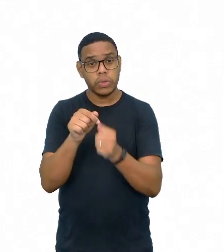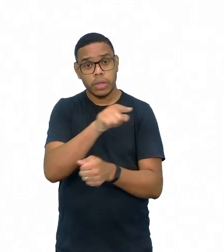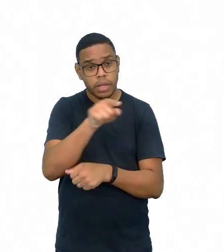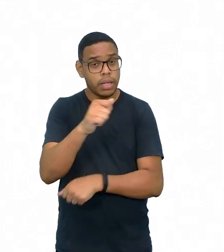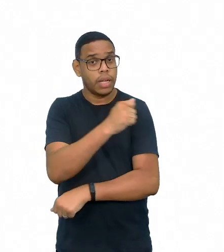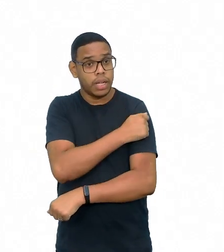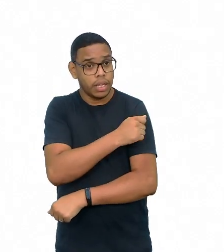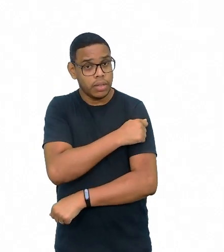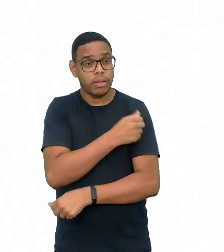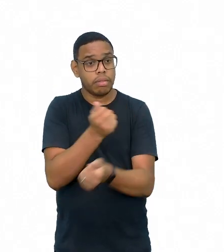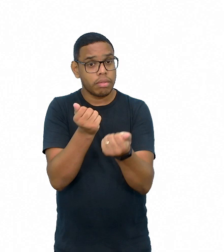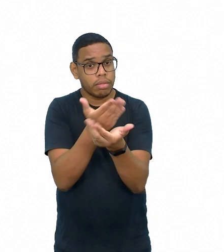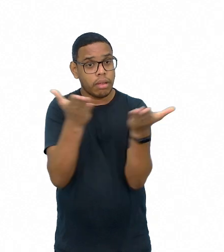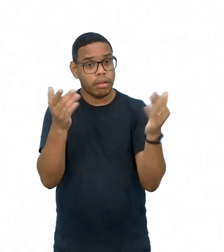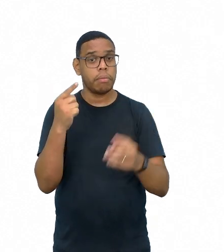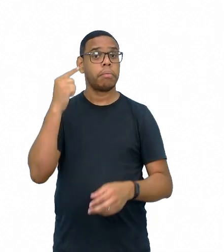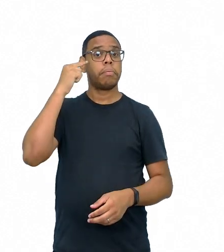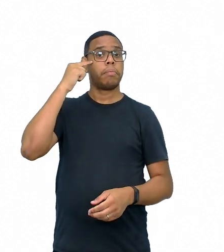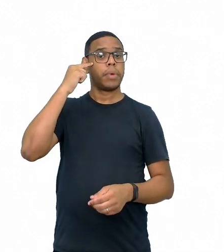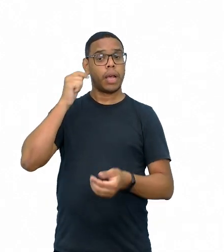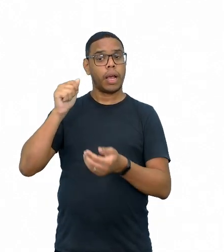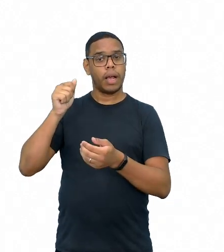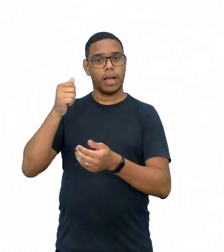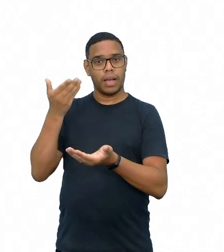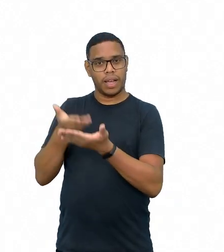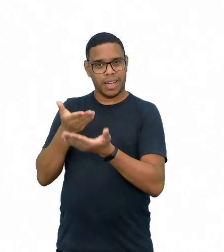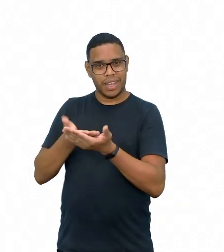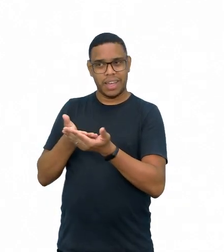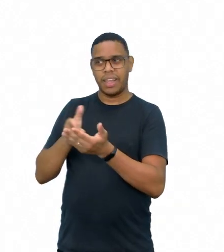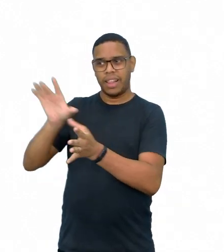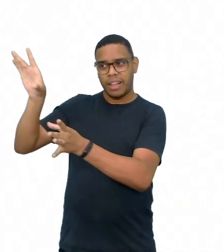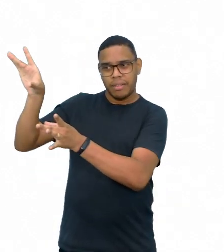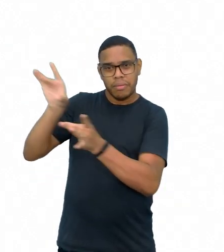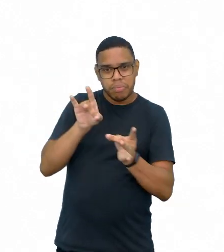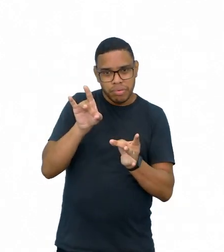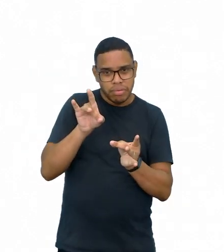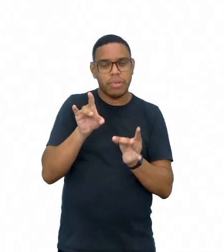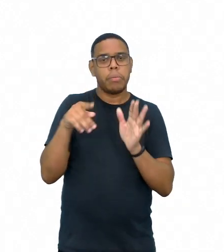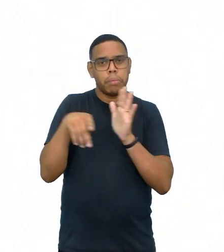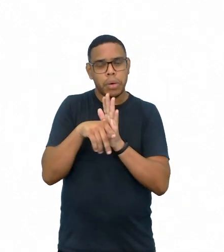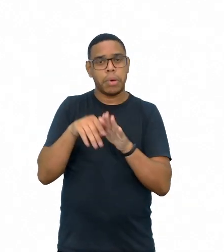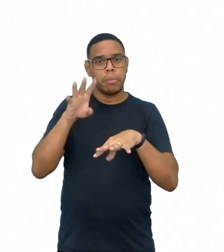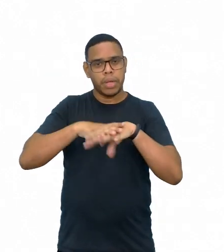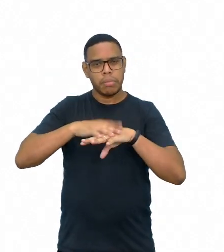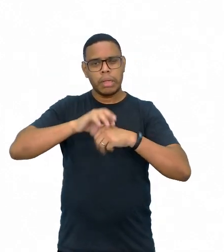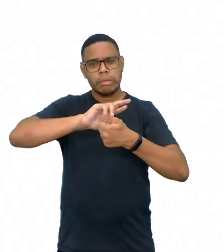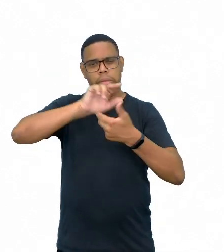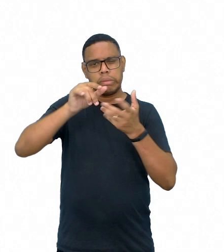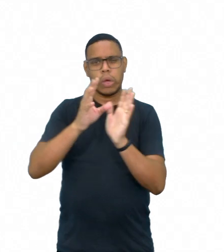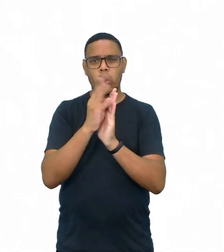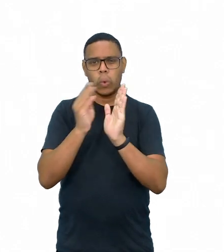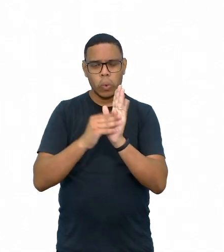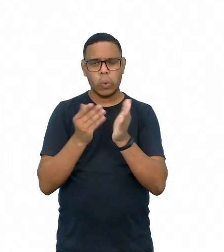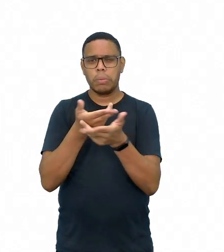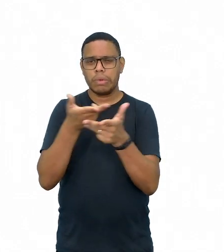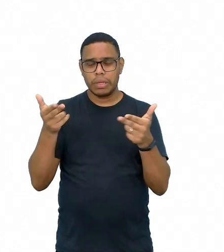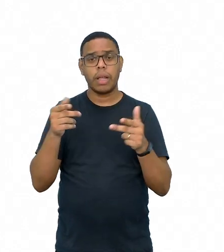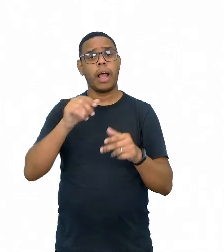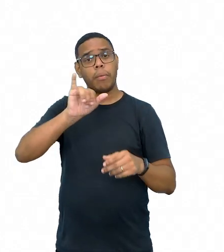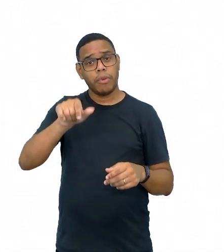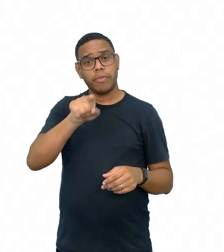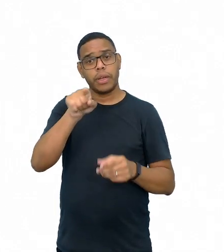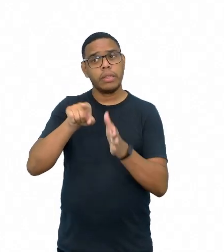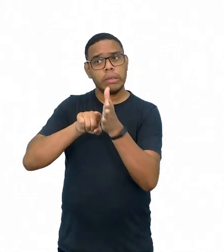estudantes, levando aquelas aulas, tem de vários conteúdos matemáticos, né, então a gente convida vocês também